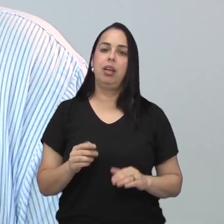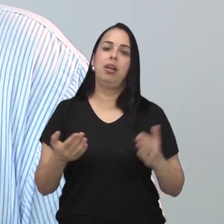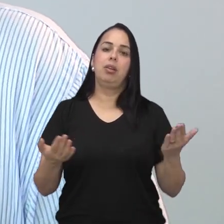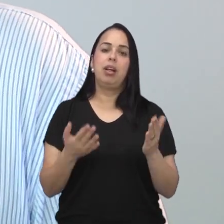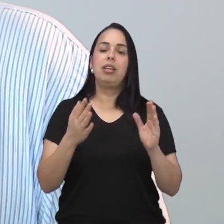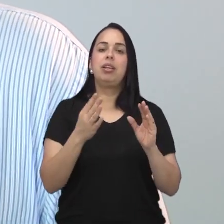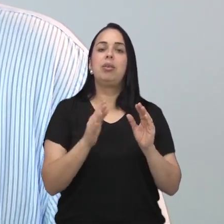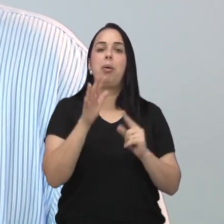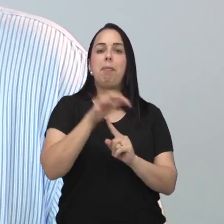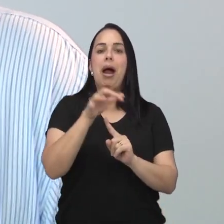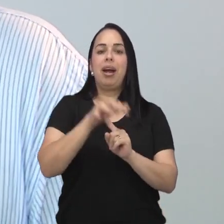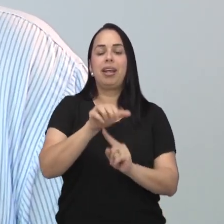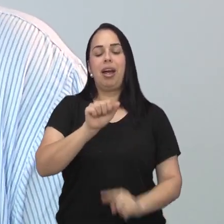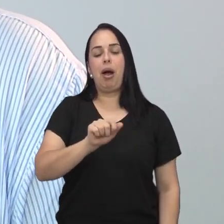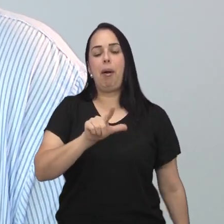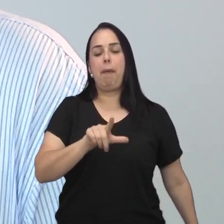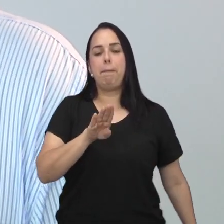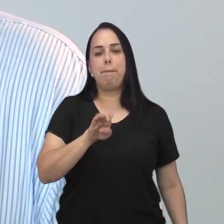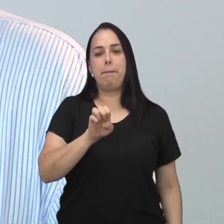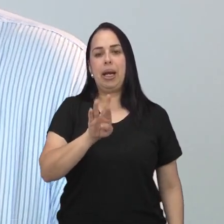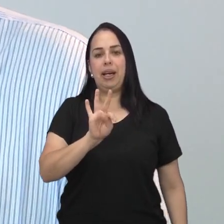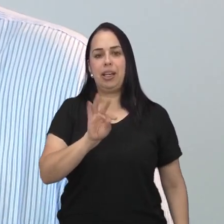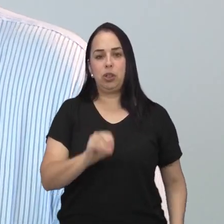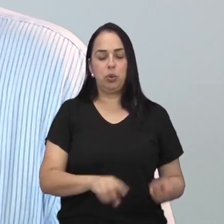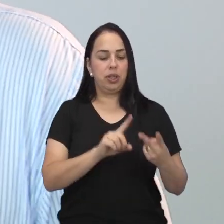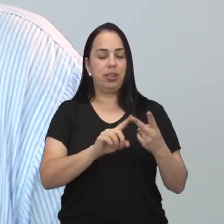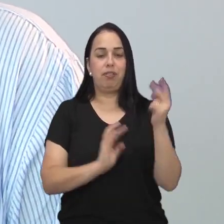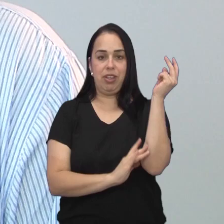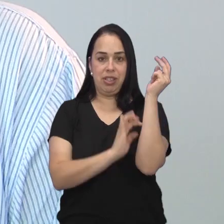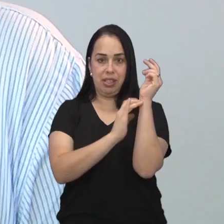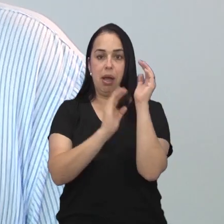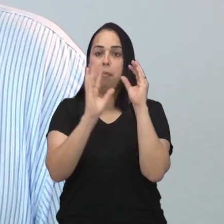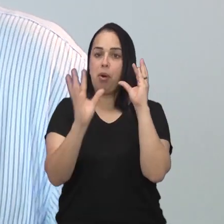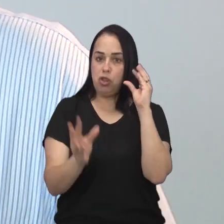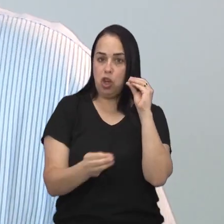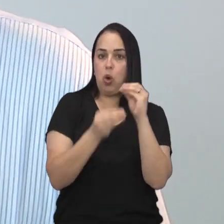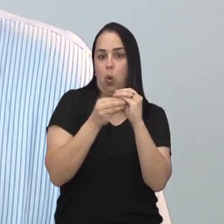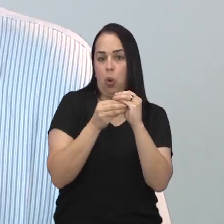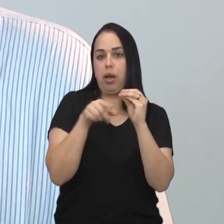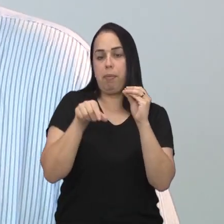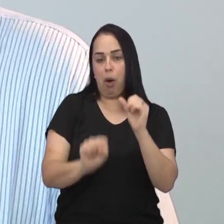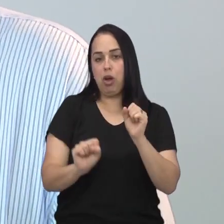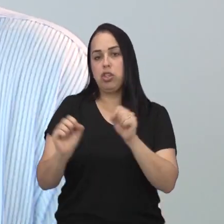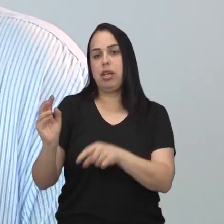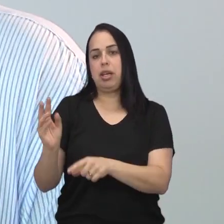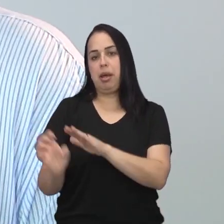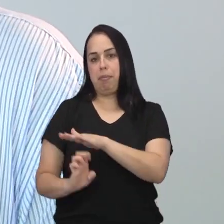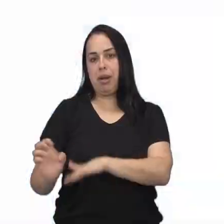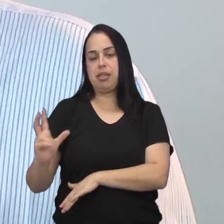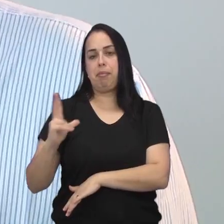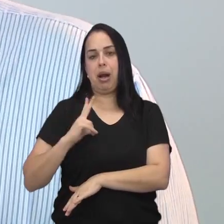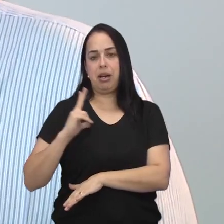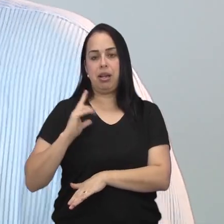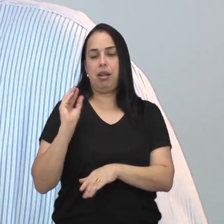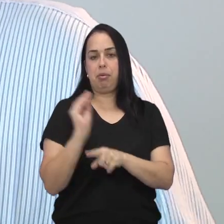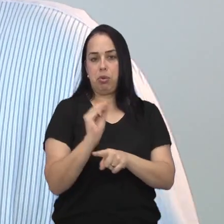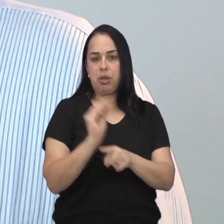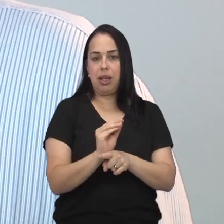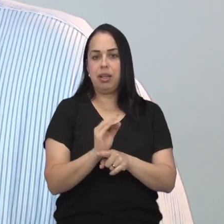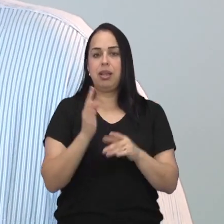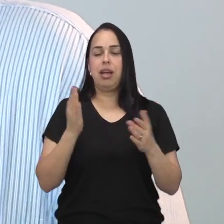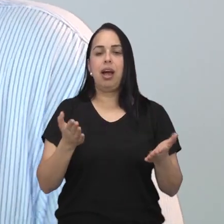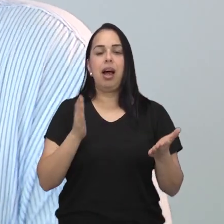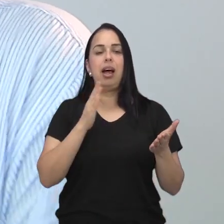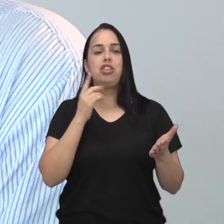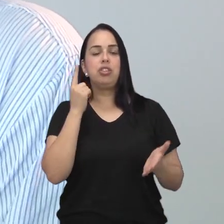PPI justamente o Alberto Simões, o Parque Alberto Simões e o Vicentina Aranha, que não estavam, né? Então houve uma alteração. É assim que funciona, a gente faz